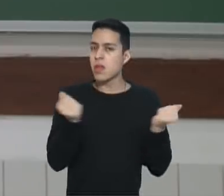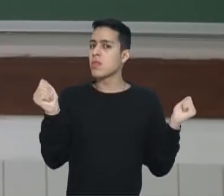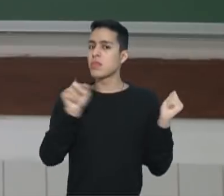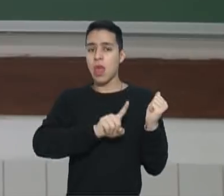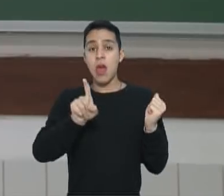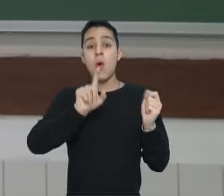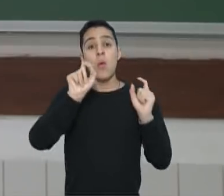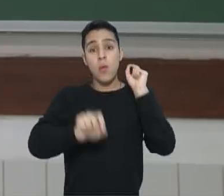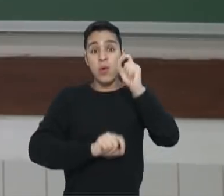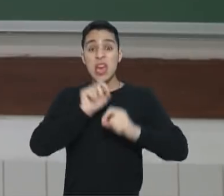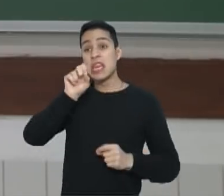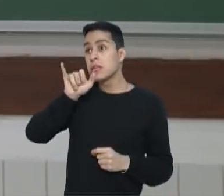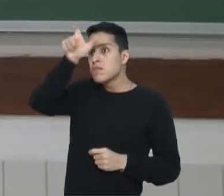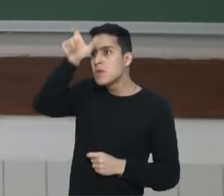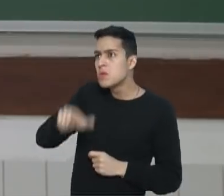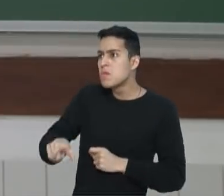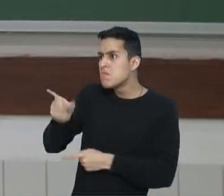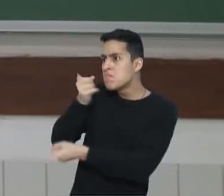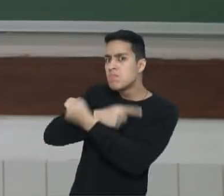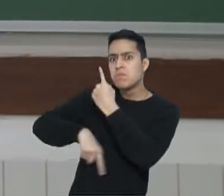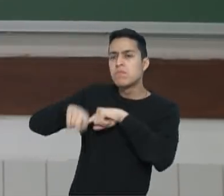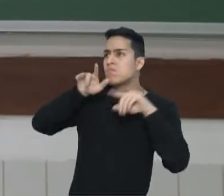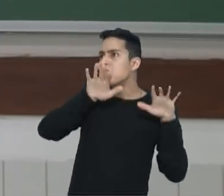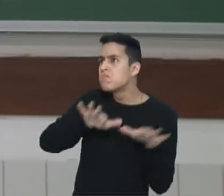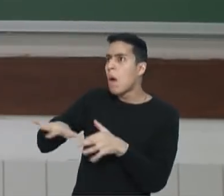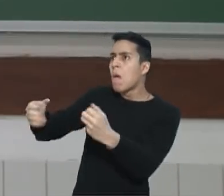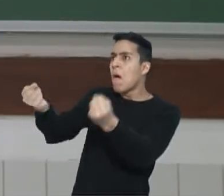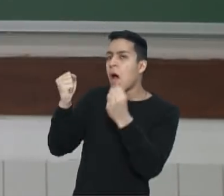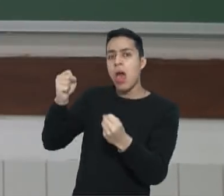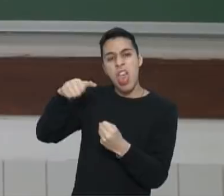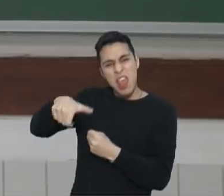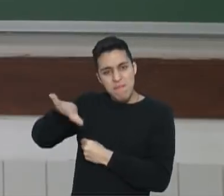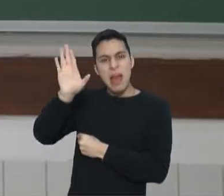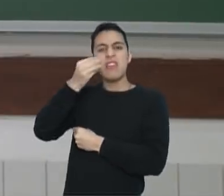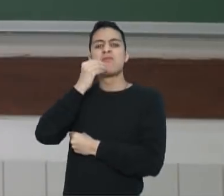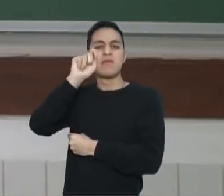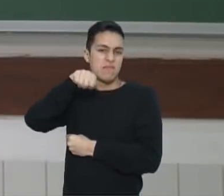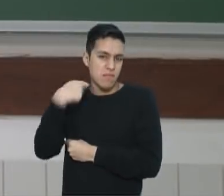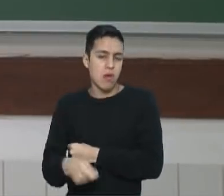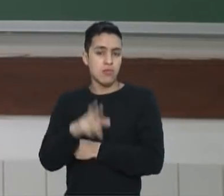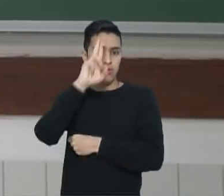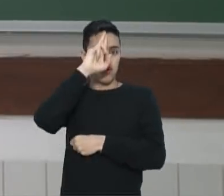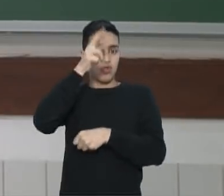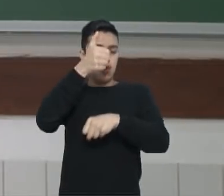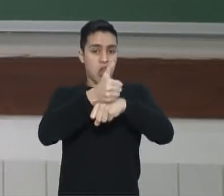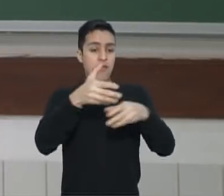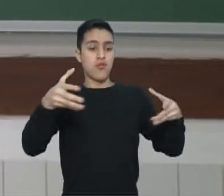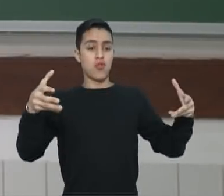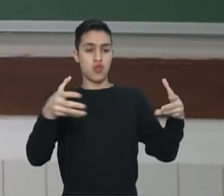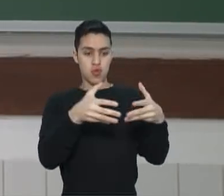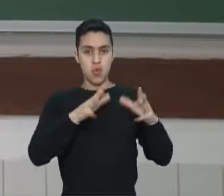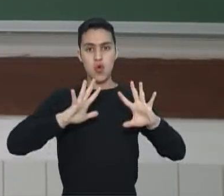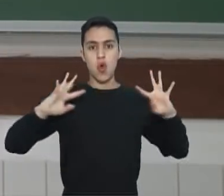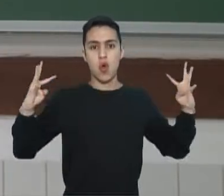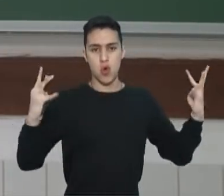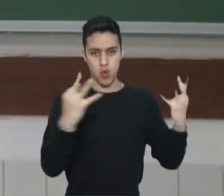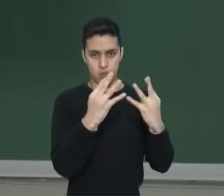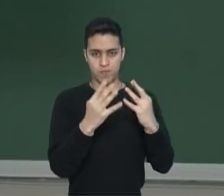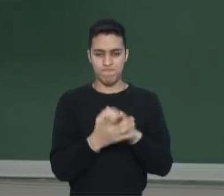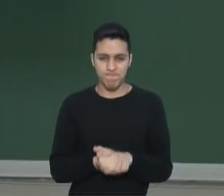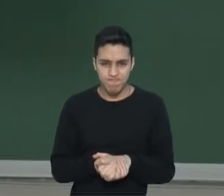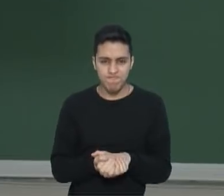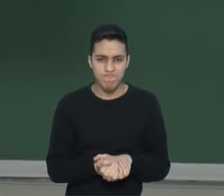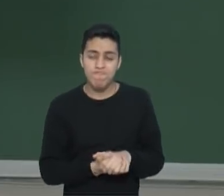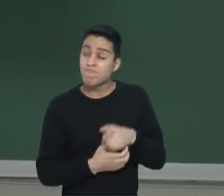e melhor o guerreiro, mais ele tinha chance de se tornar um chefe tribal. Tá? Então era assim que formava. Agora aqui a